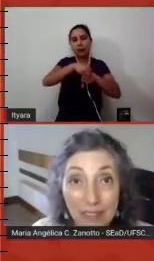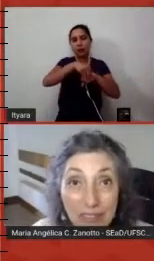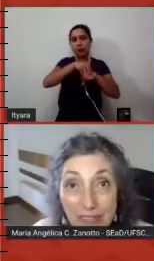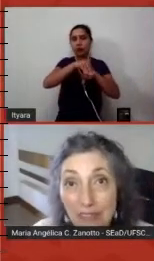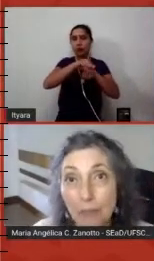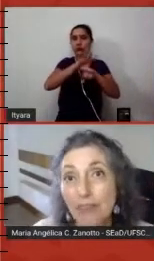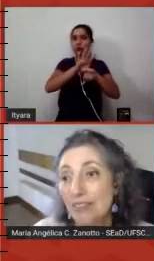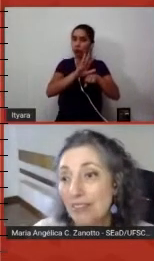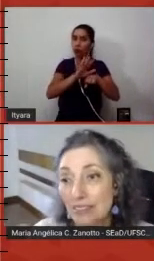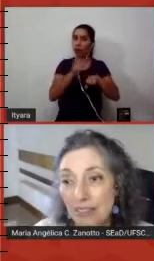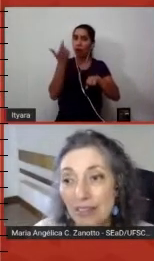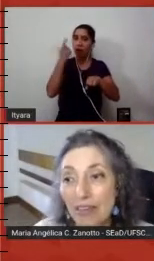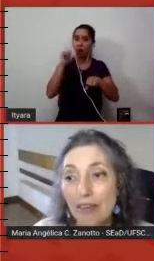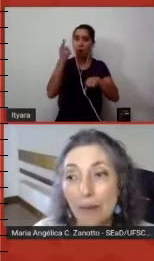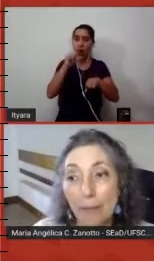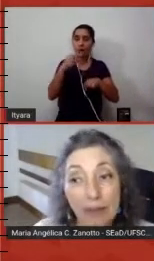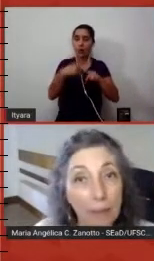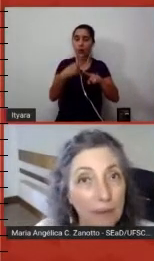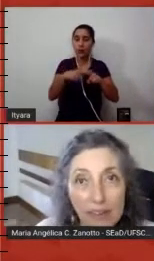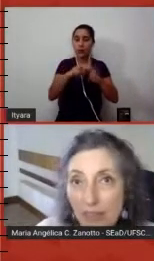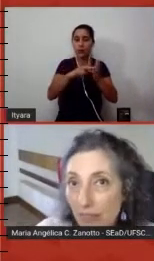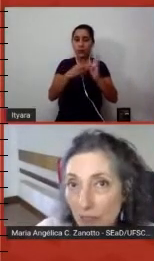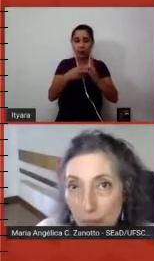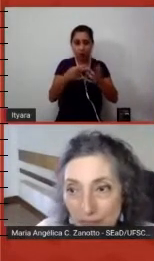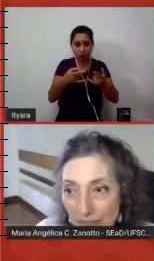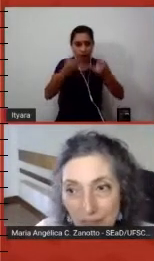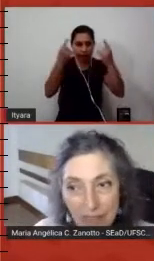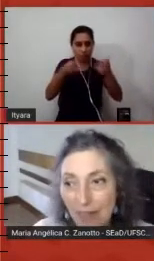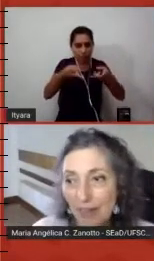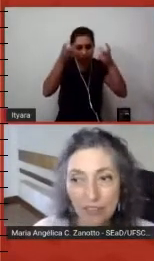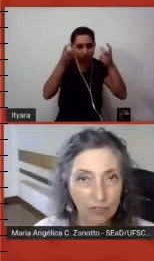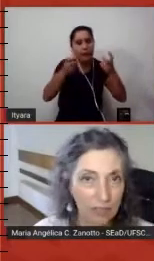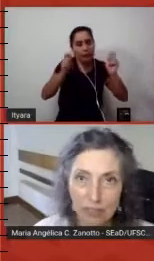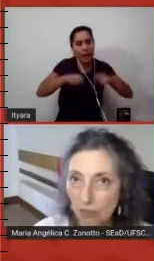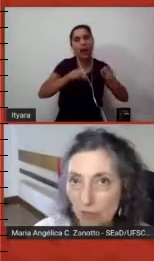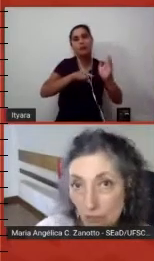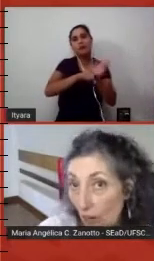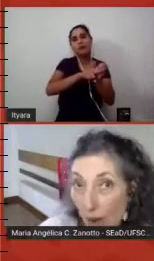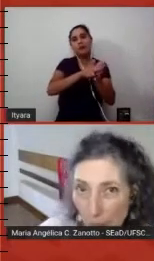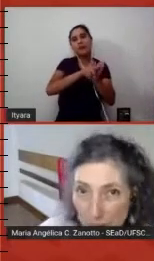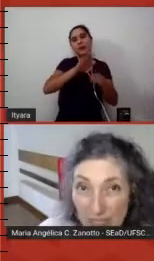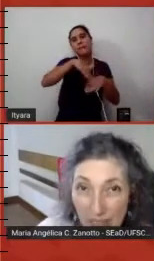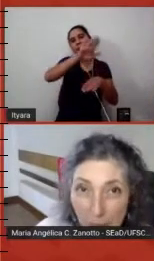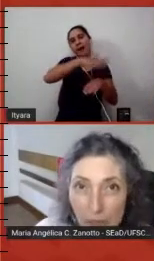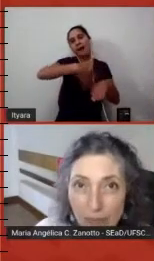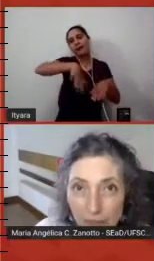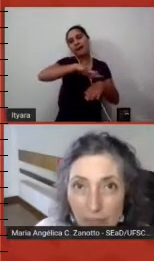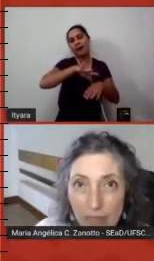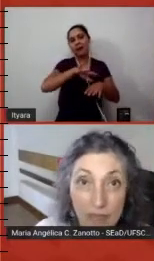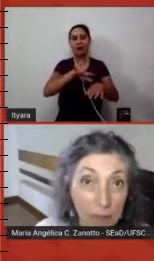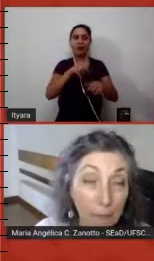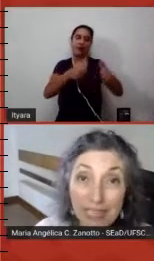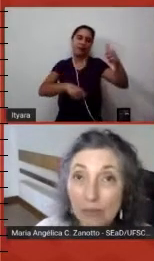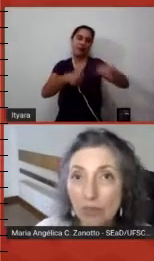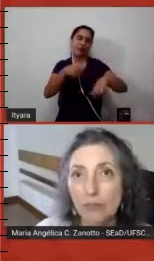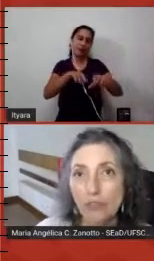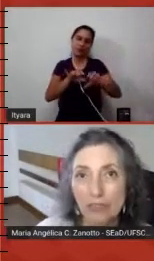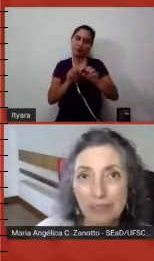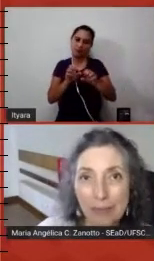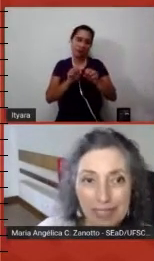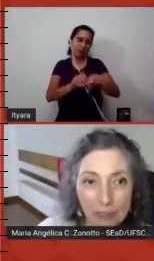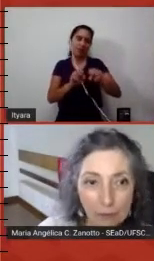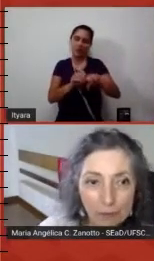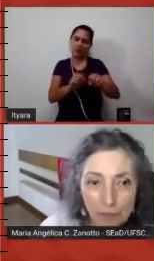mais evidências para trazer para a realização de pesquisas na área de avaliação educacional, por exemplo, né? Você amplia o